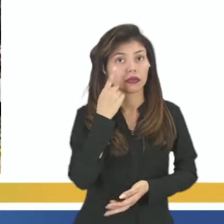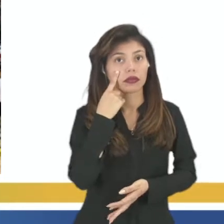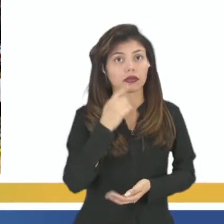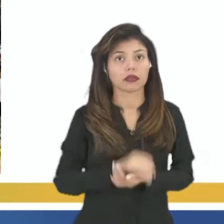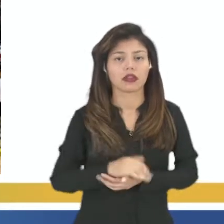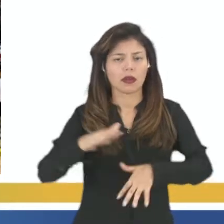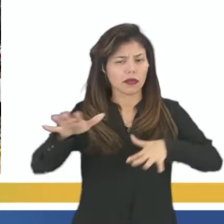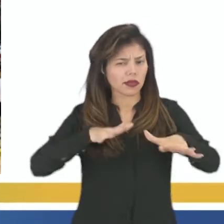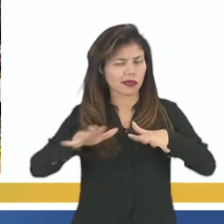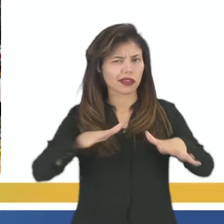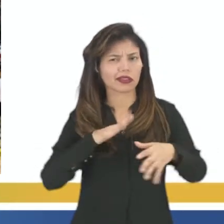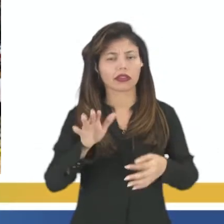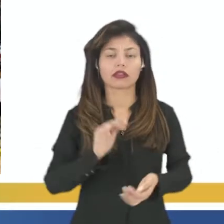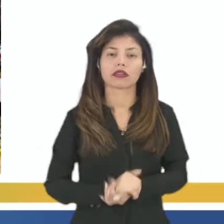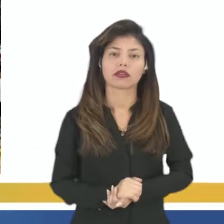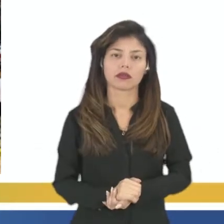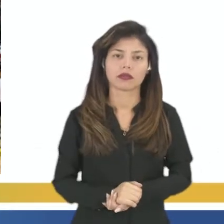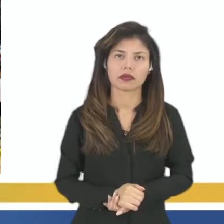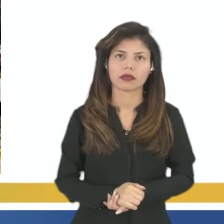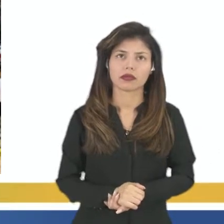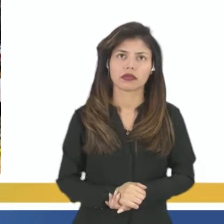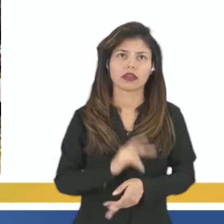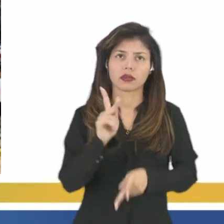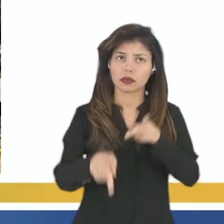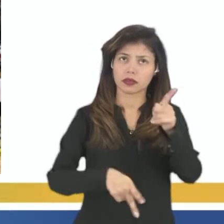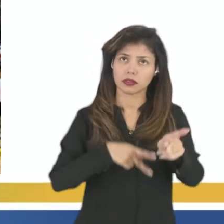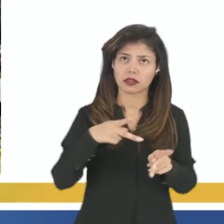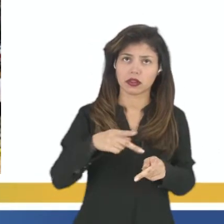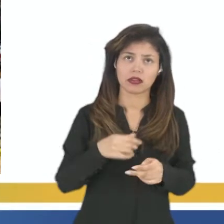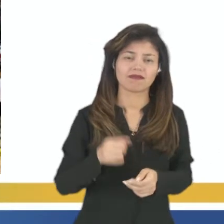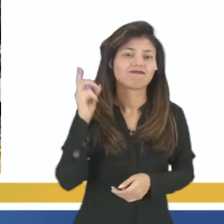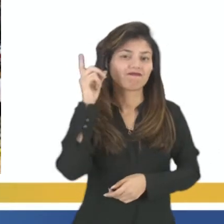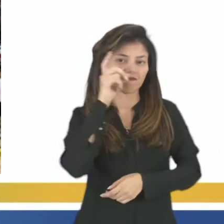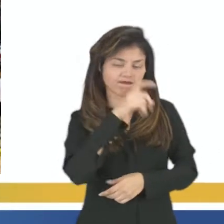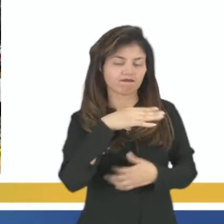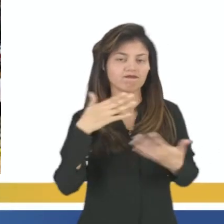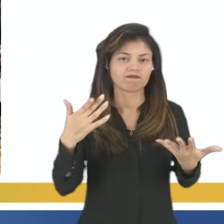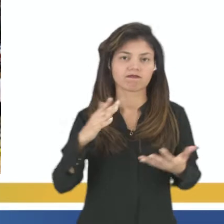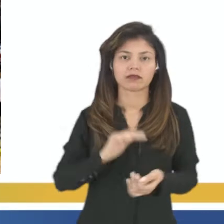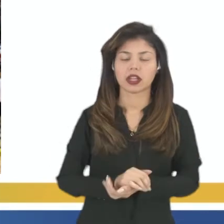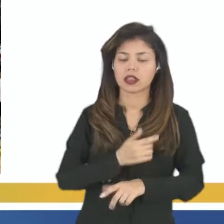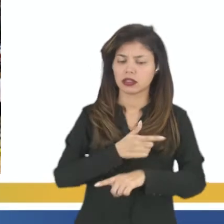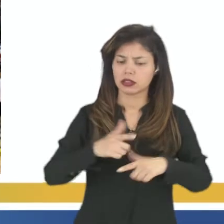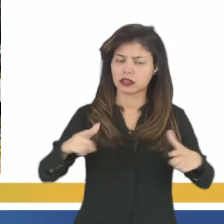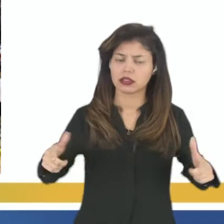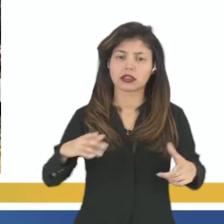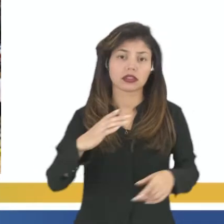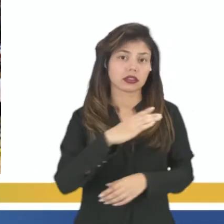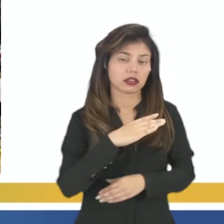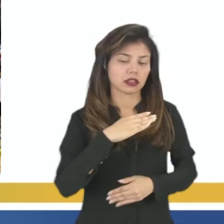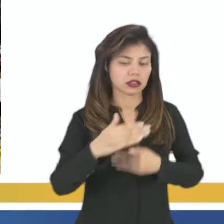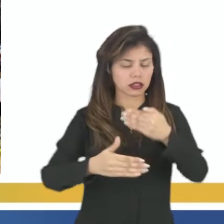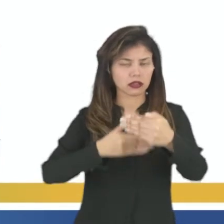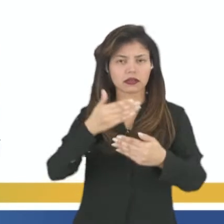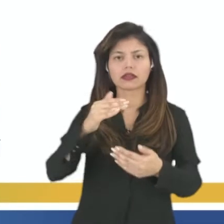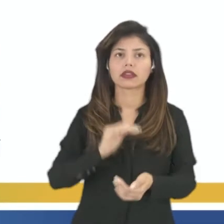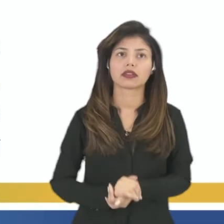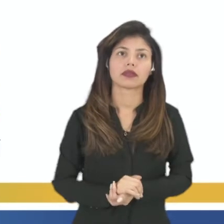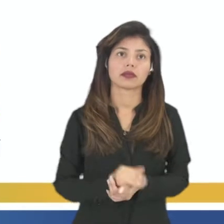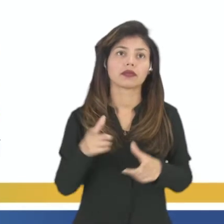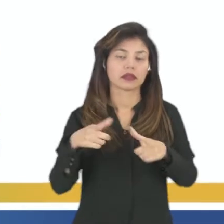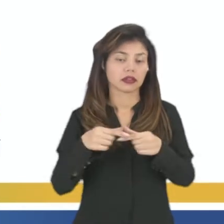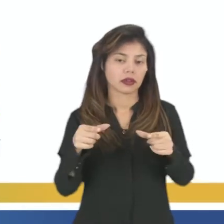bem movimentada, uma cidade em que tem uma população bem densa. Então eu estou falando das grandes cidades desenvolvidas, falei de Nova York e